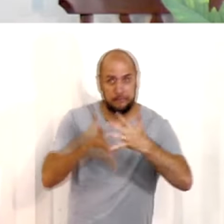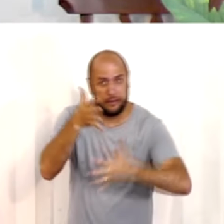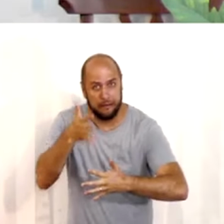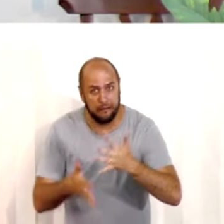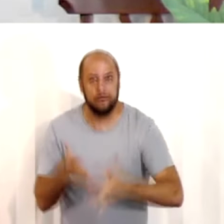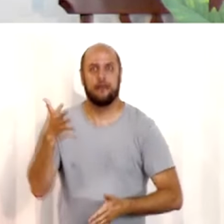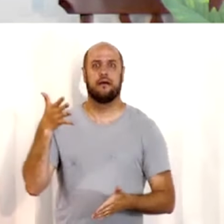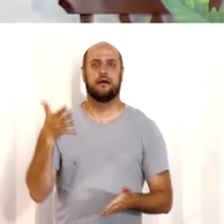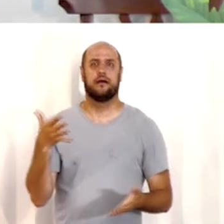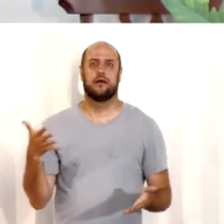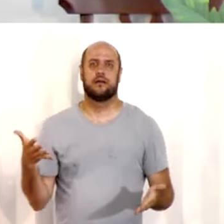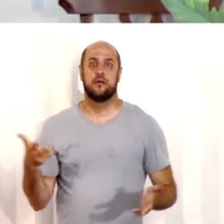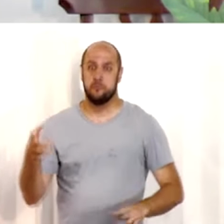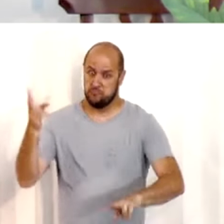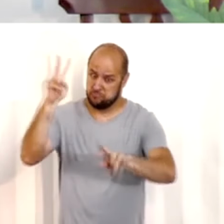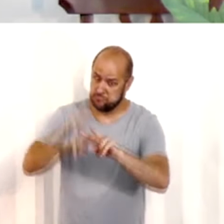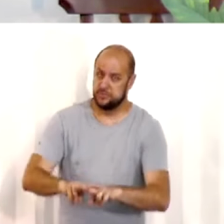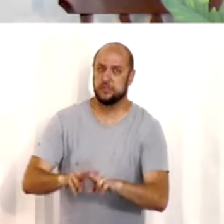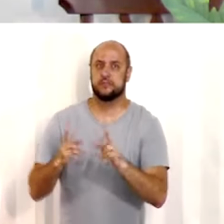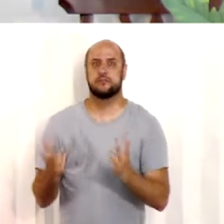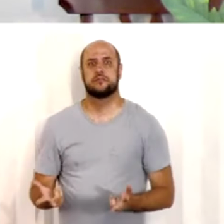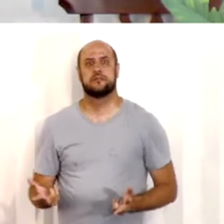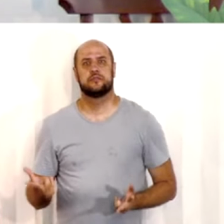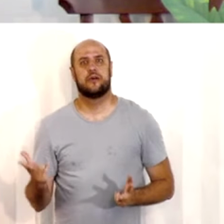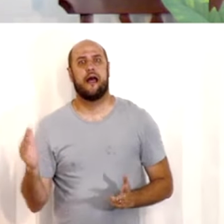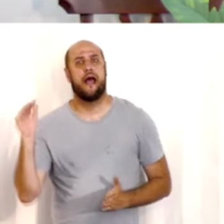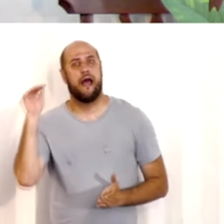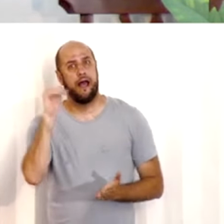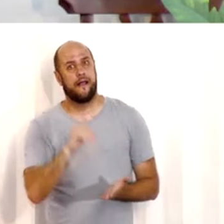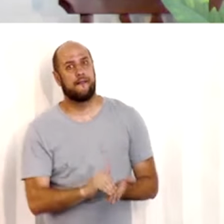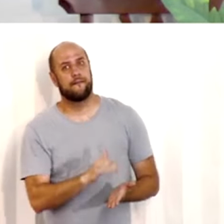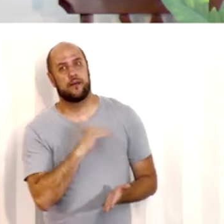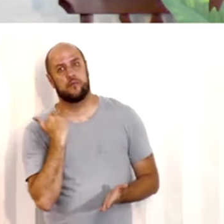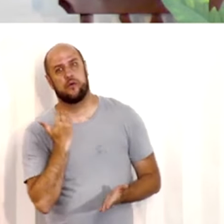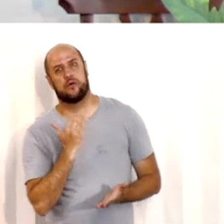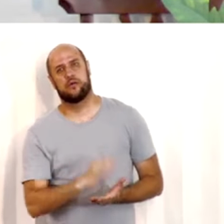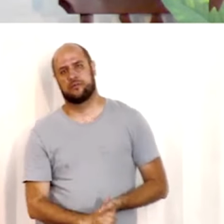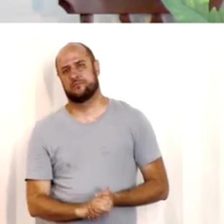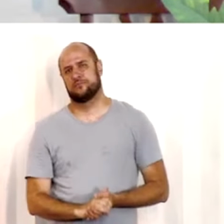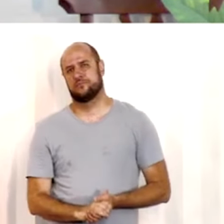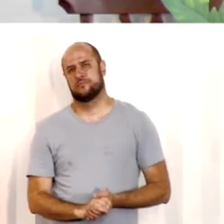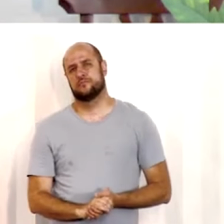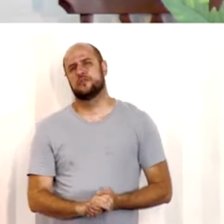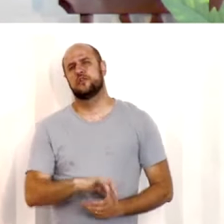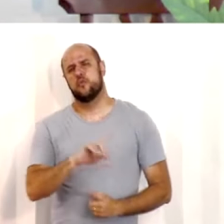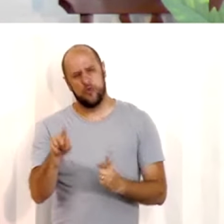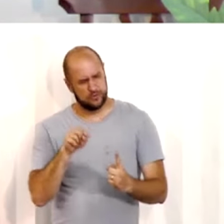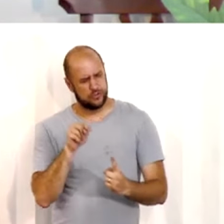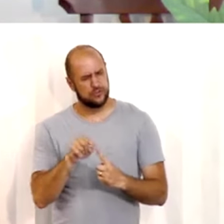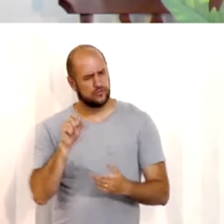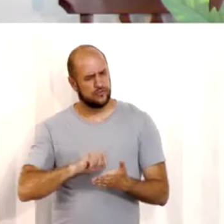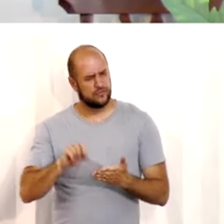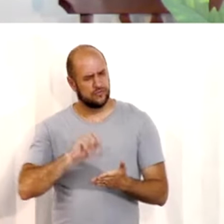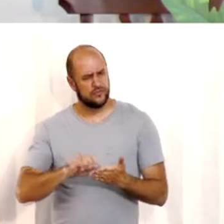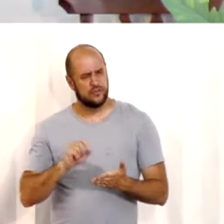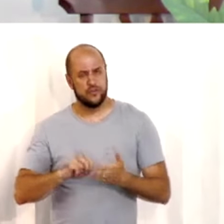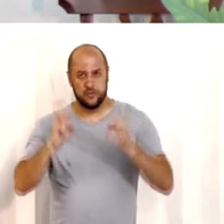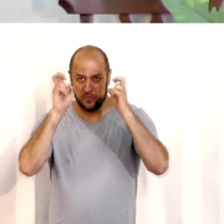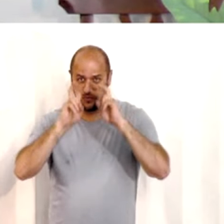então, numa prisão em Pátimos até o final, cumpre o seu propósito escrevendo as visões